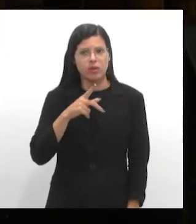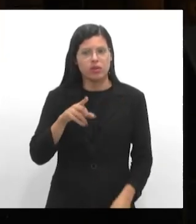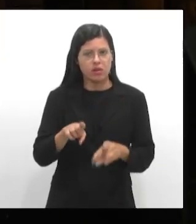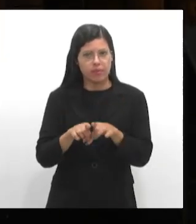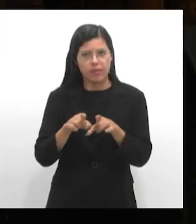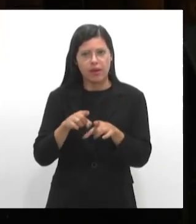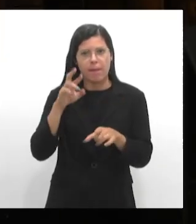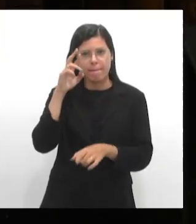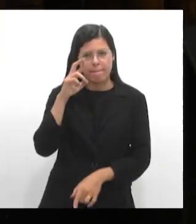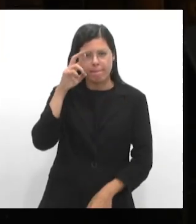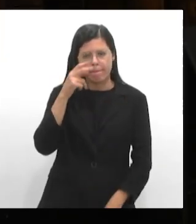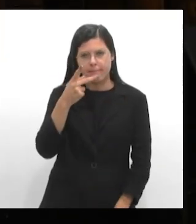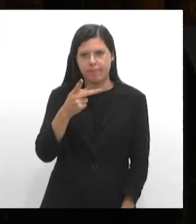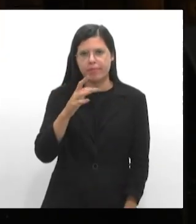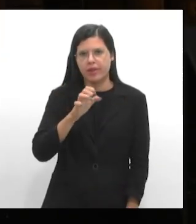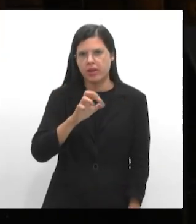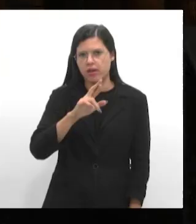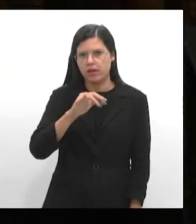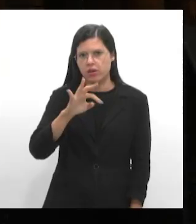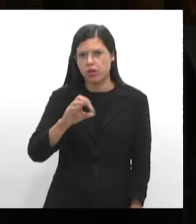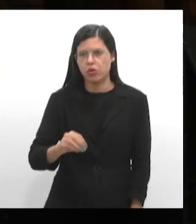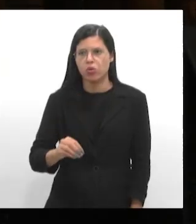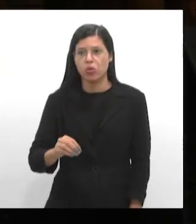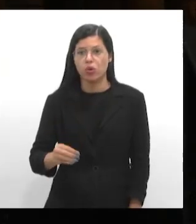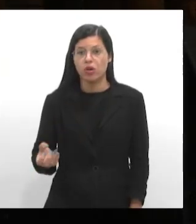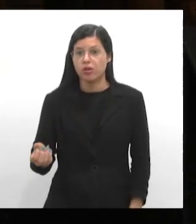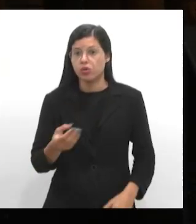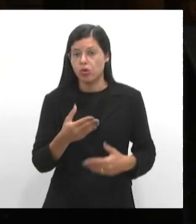Vamos ver se esses novos concursados